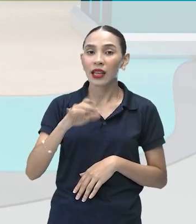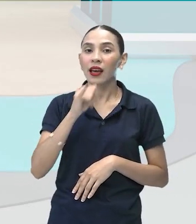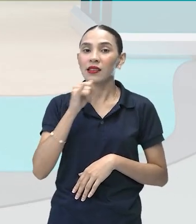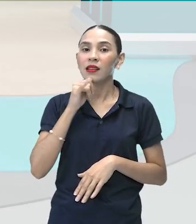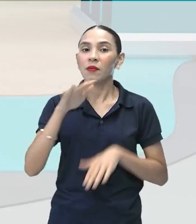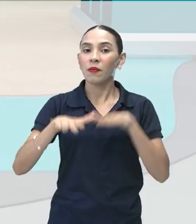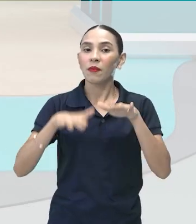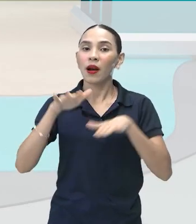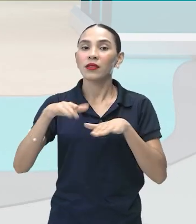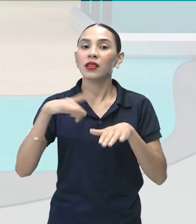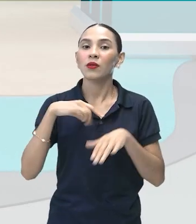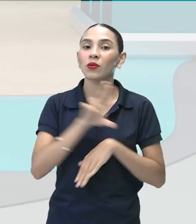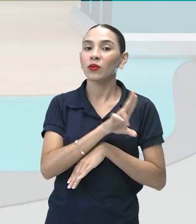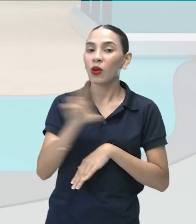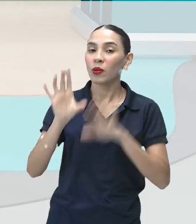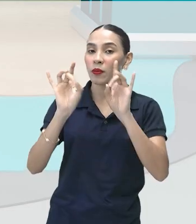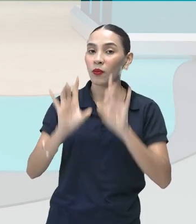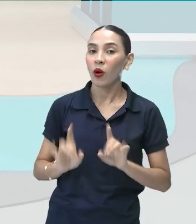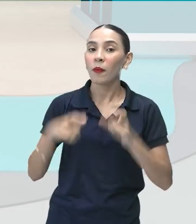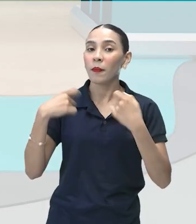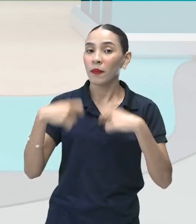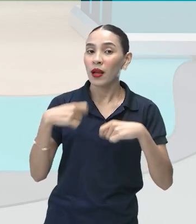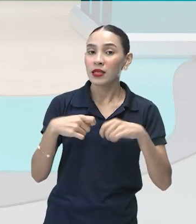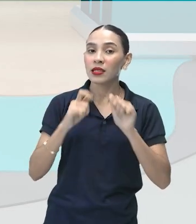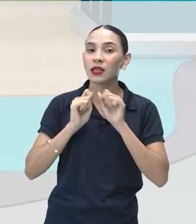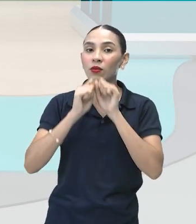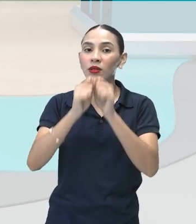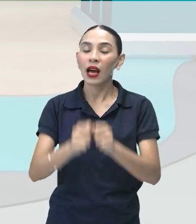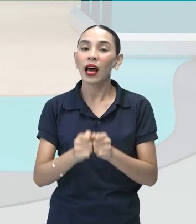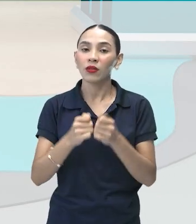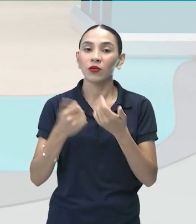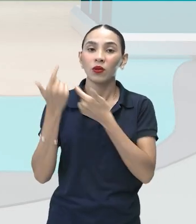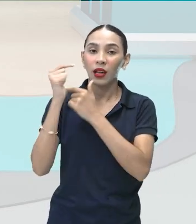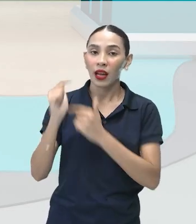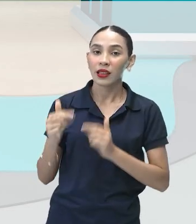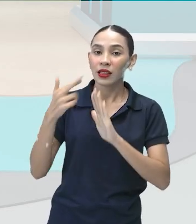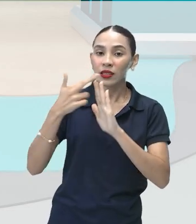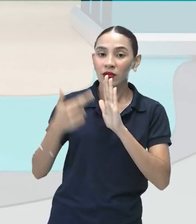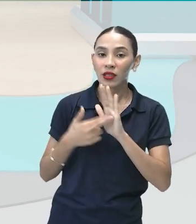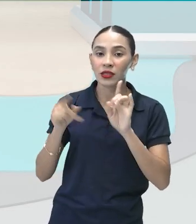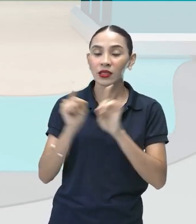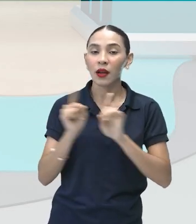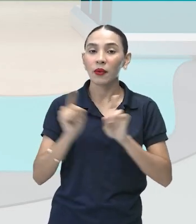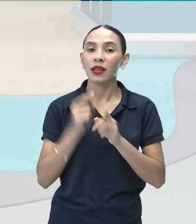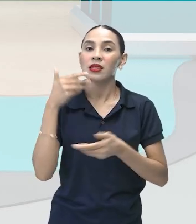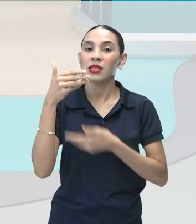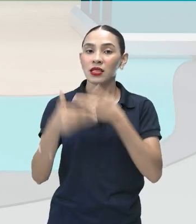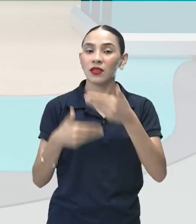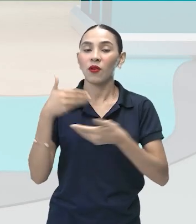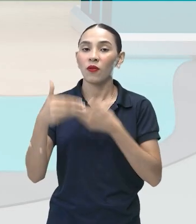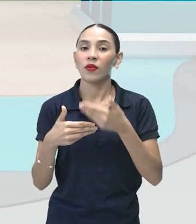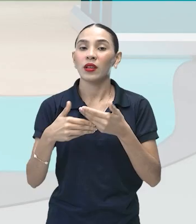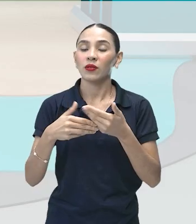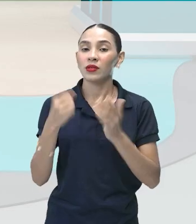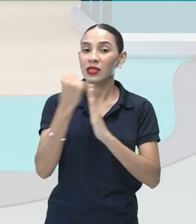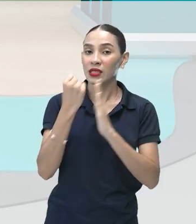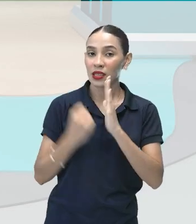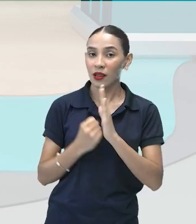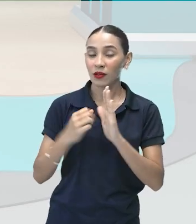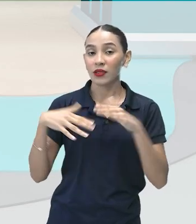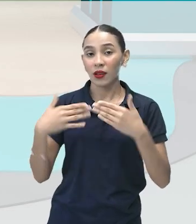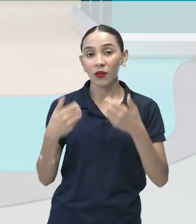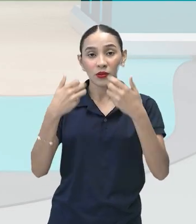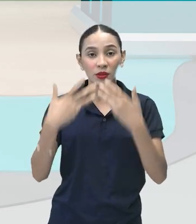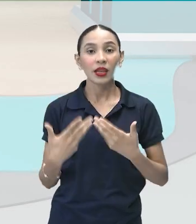específico e deve ser executado de acordo com normas tradicionais que foram desenvolvidas ao longo dos séculos. Como eu